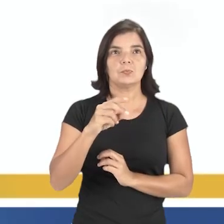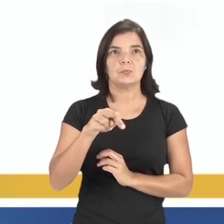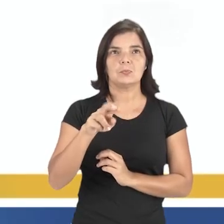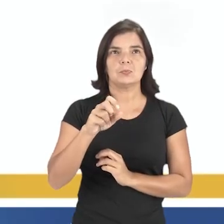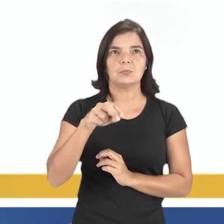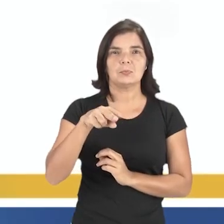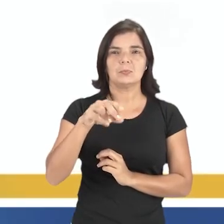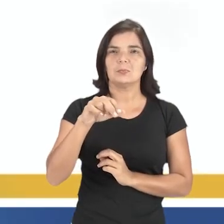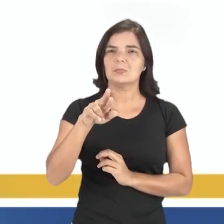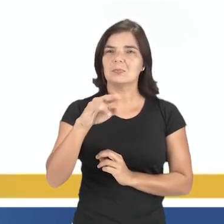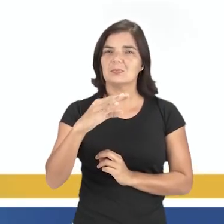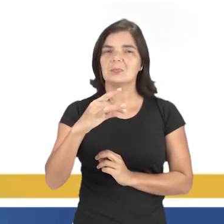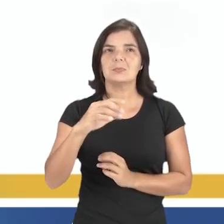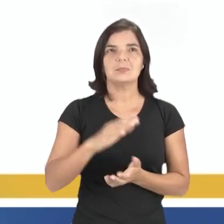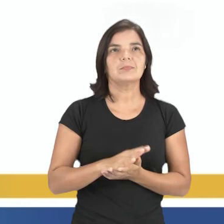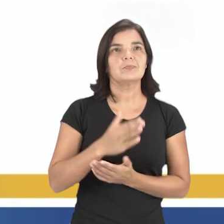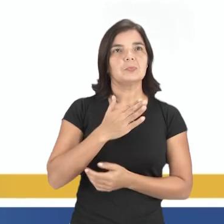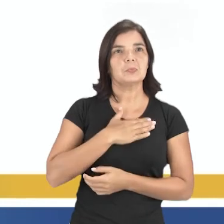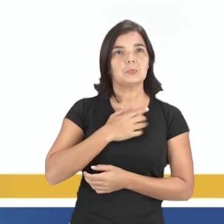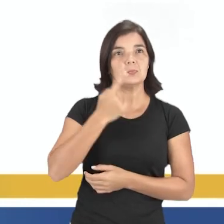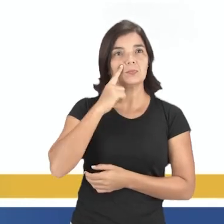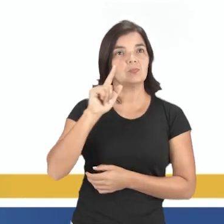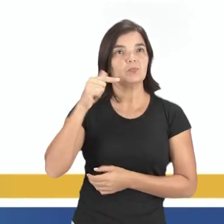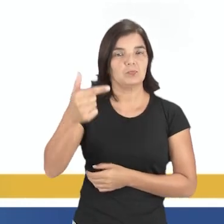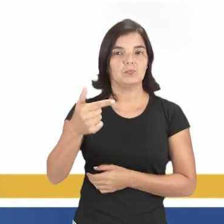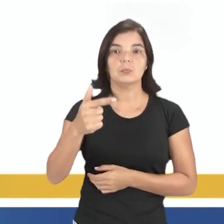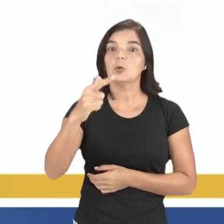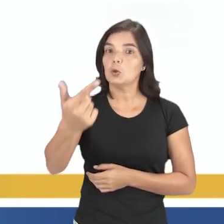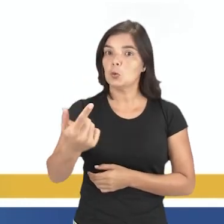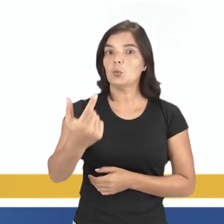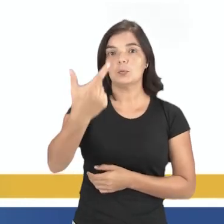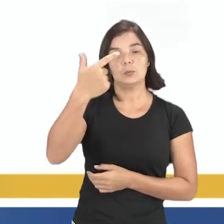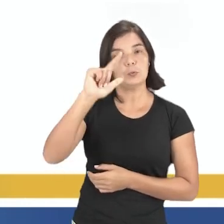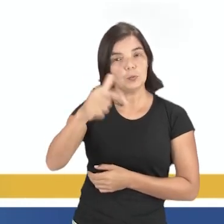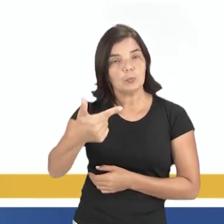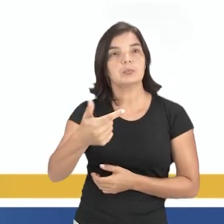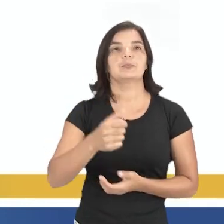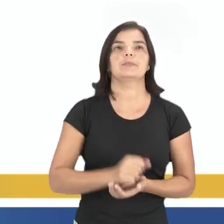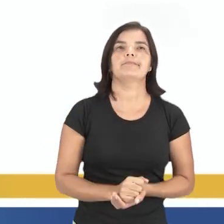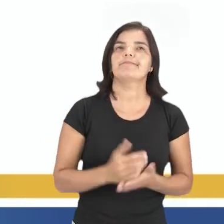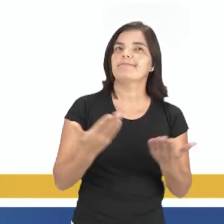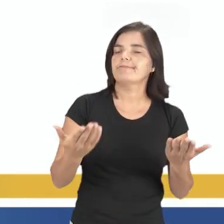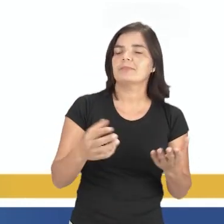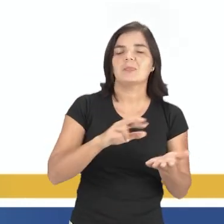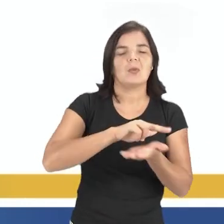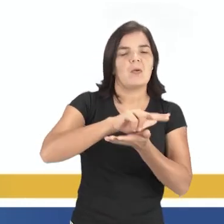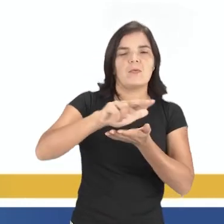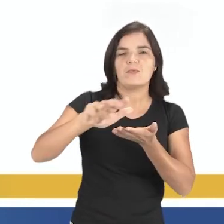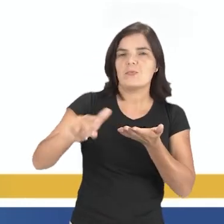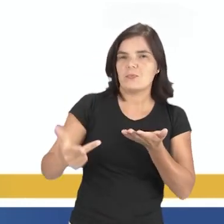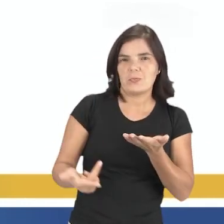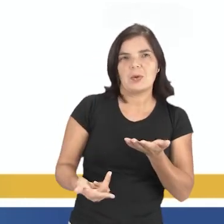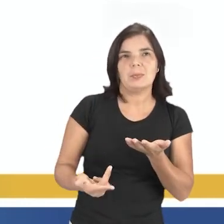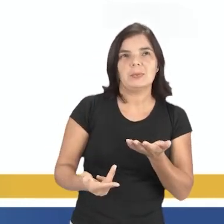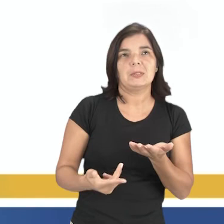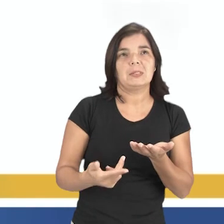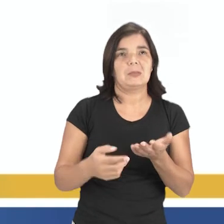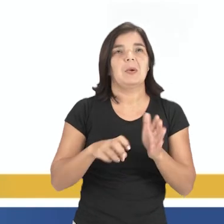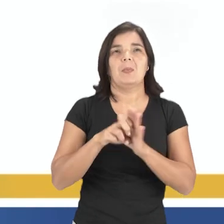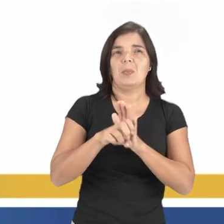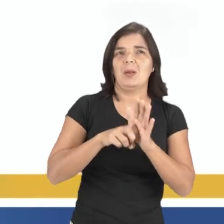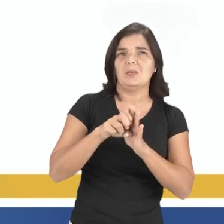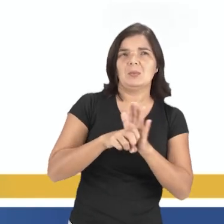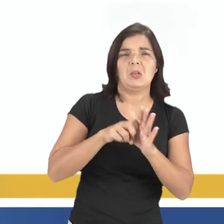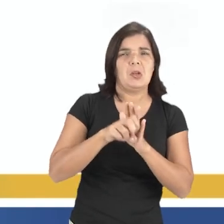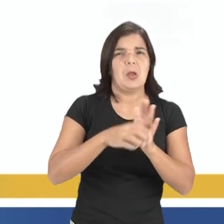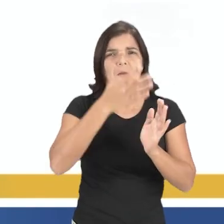Contra Narciso. Em mim eu vejo outro, e outro, e outro. Enfim, dezenas, trens passando,